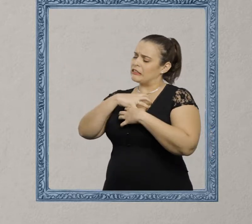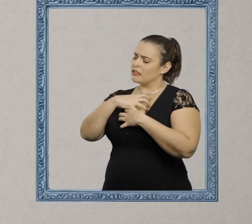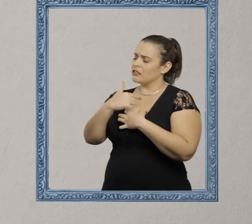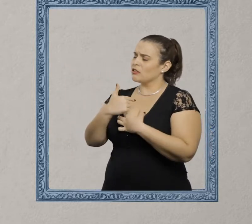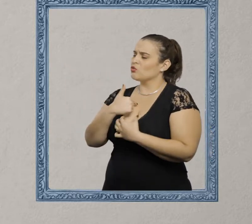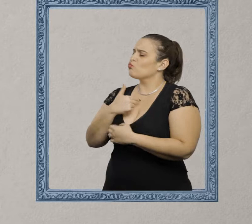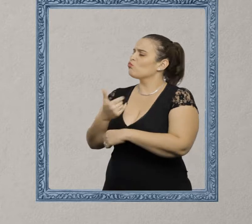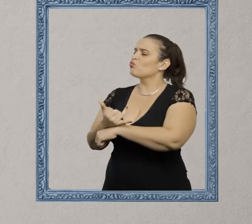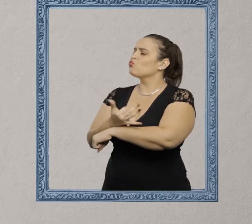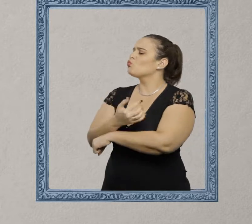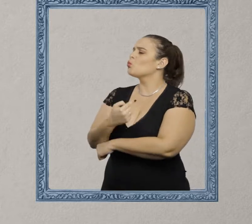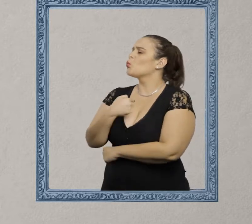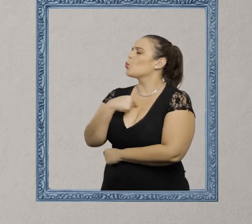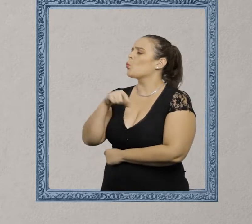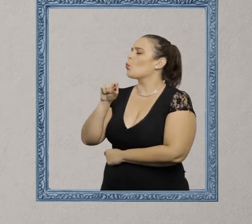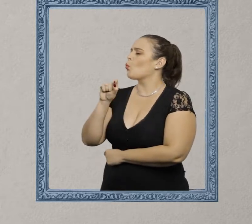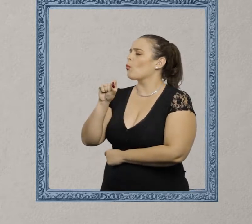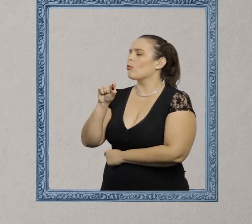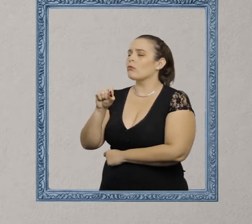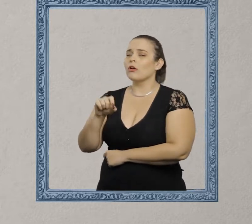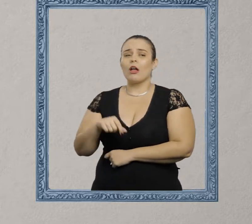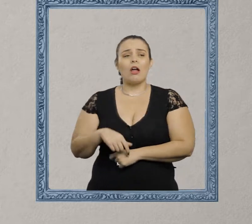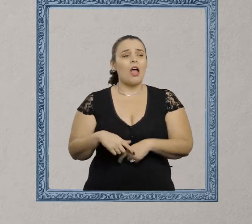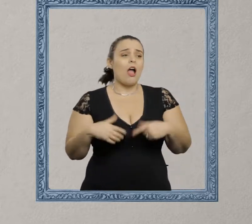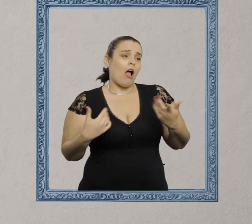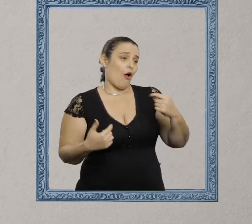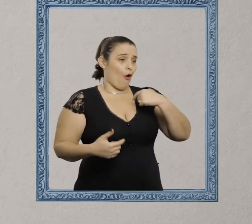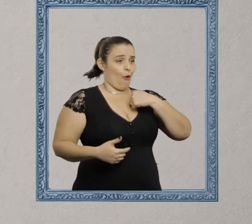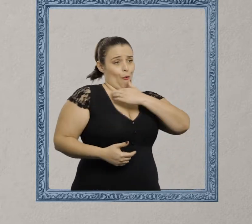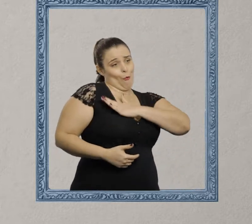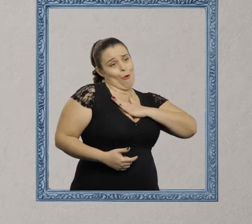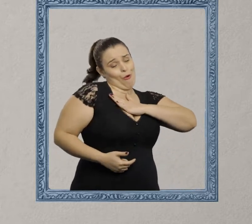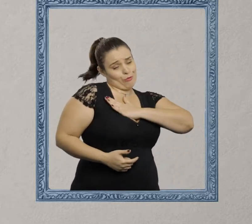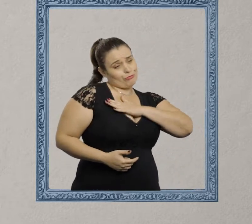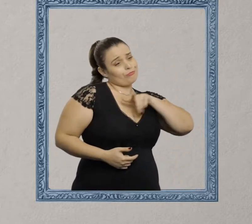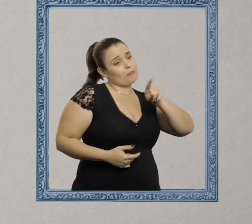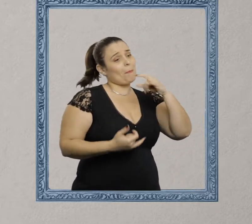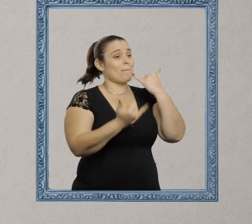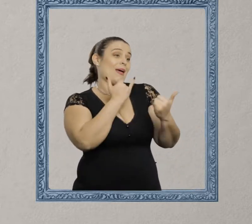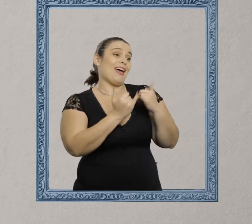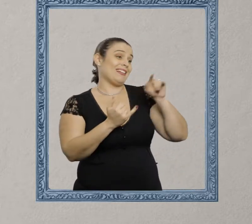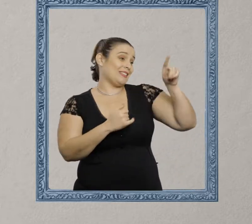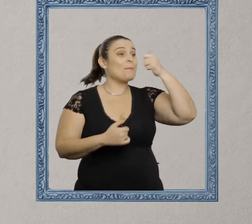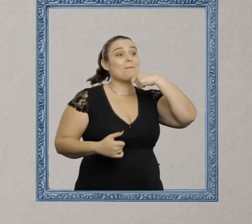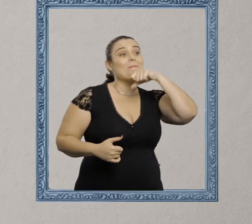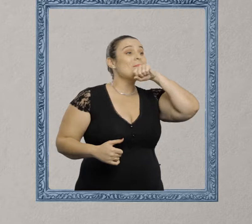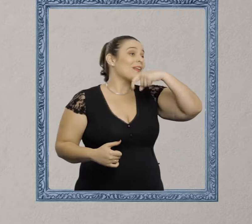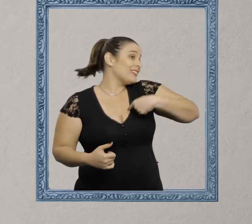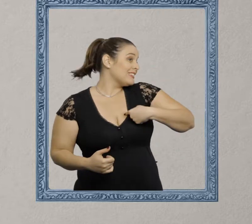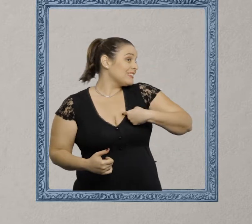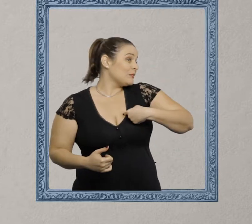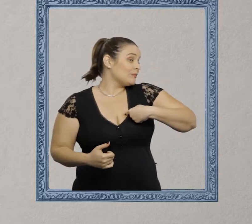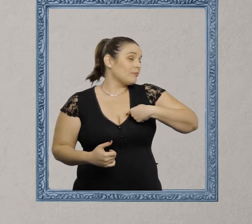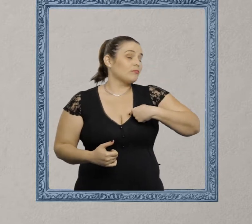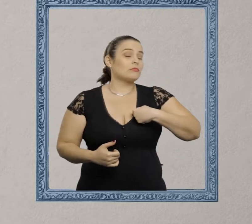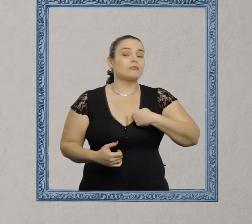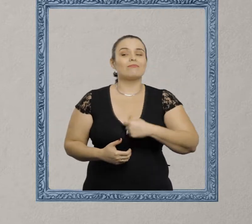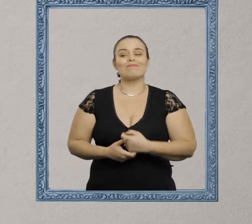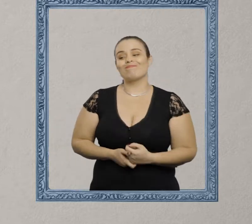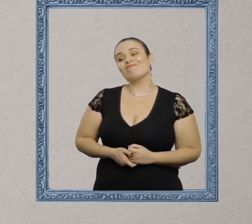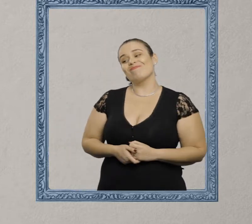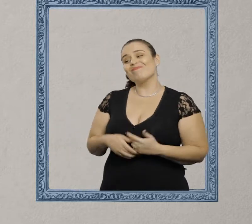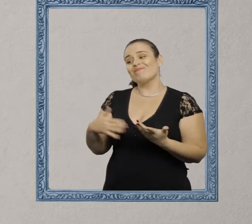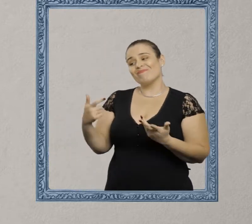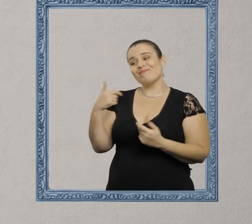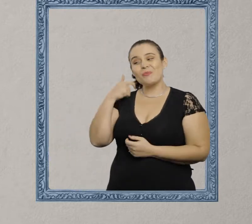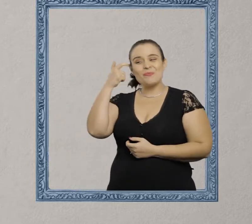ele sentia por ela. Peter respondeu: "Eu gosto de você como se você fosse minha mãe." Wendy